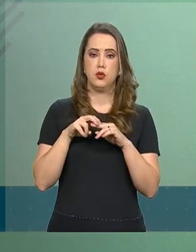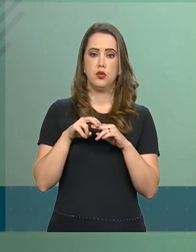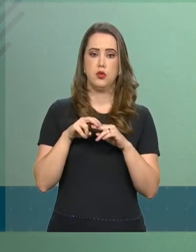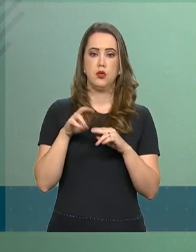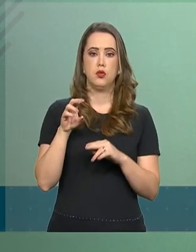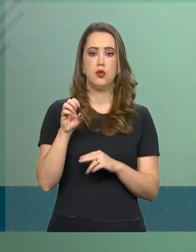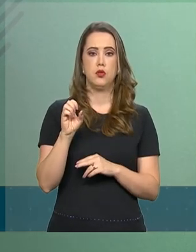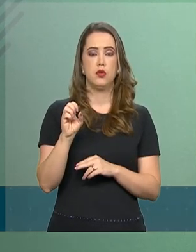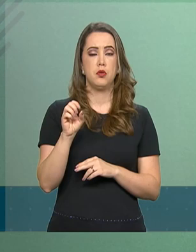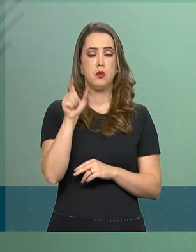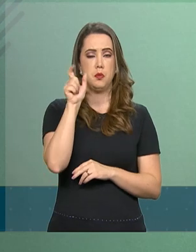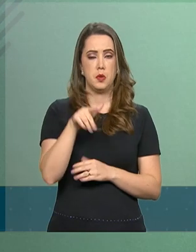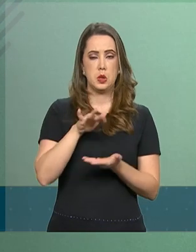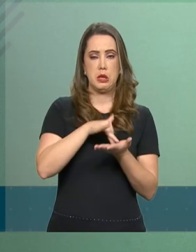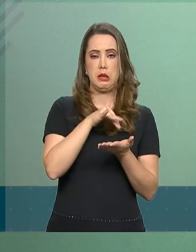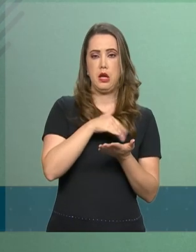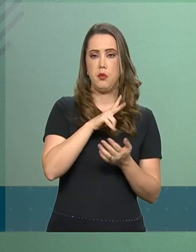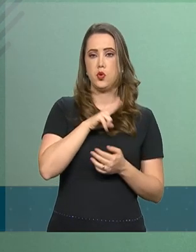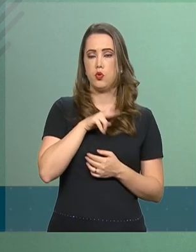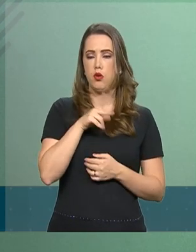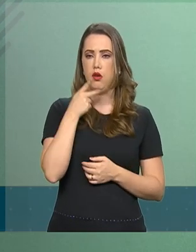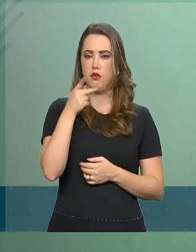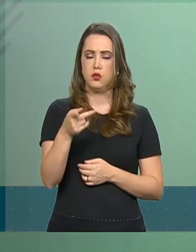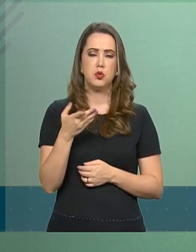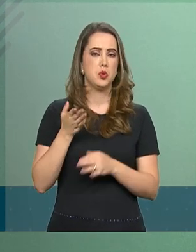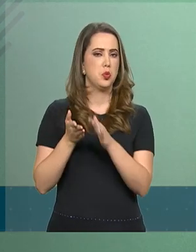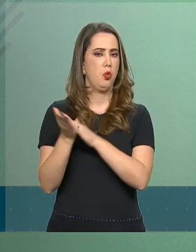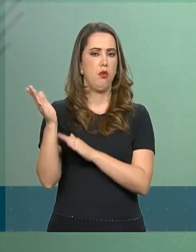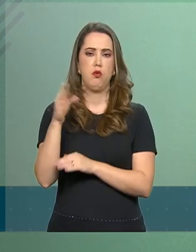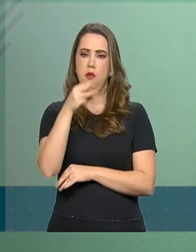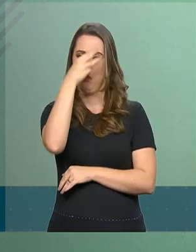pessoal de que ela não participasse